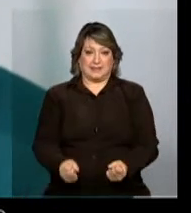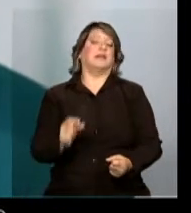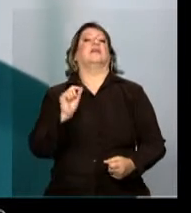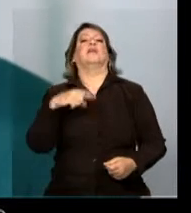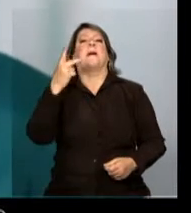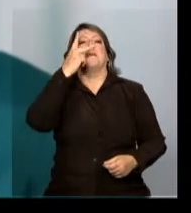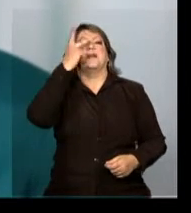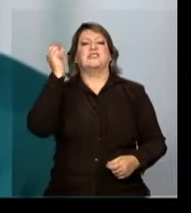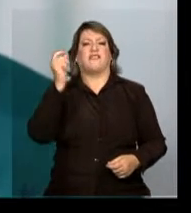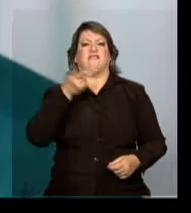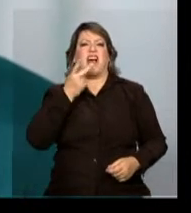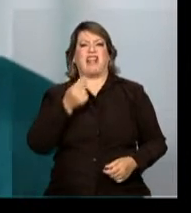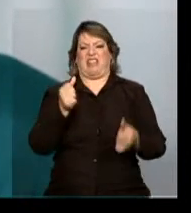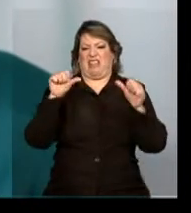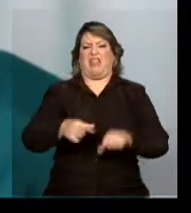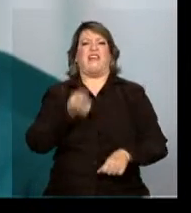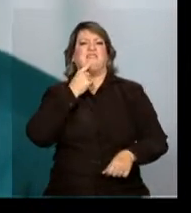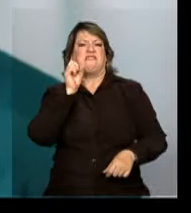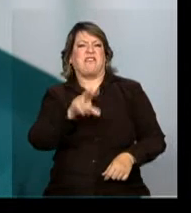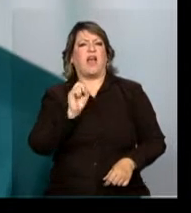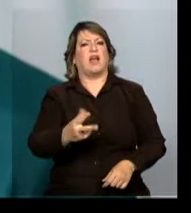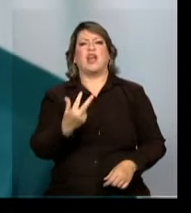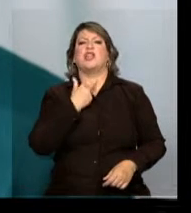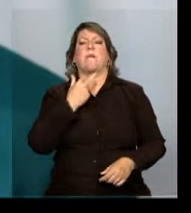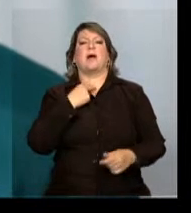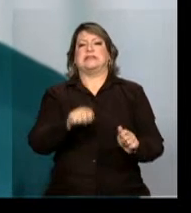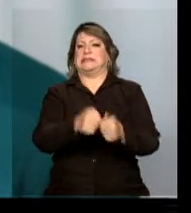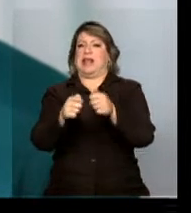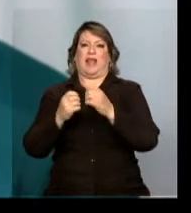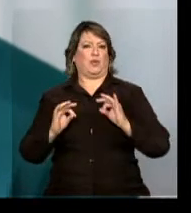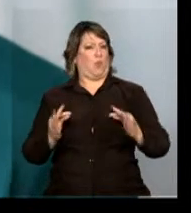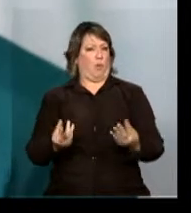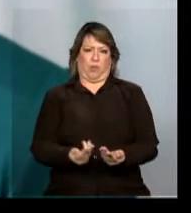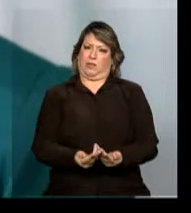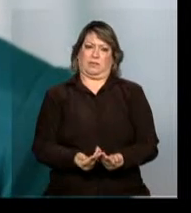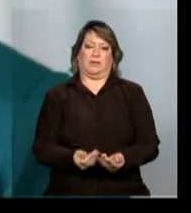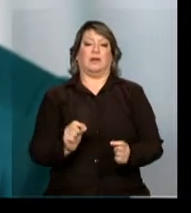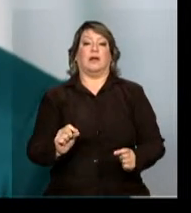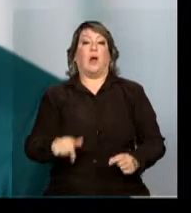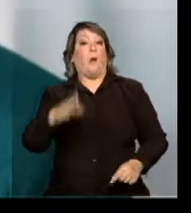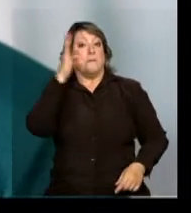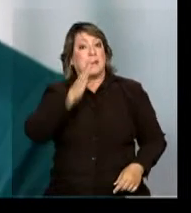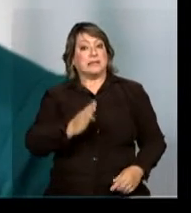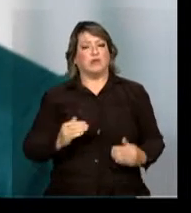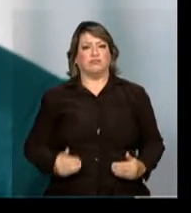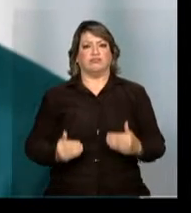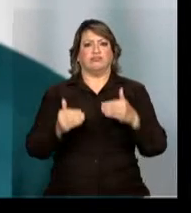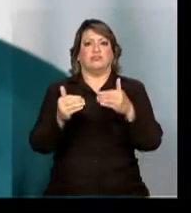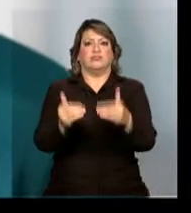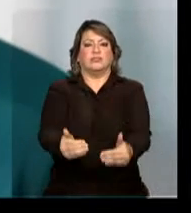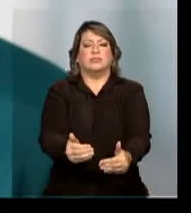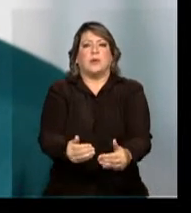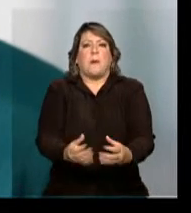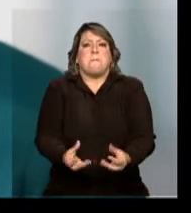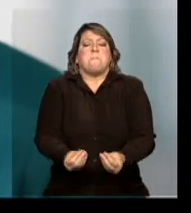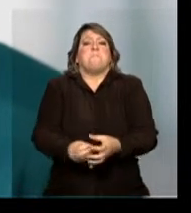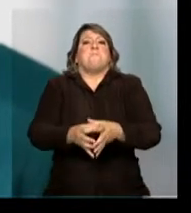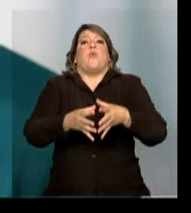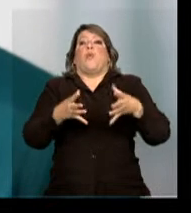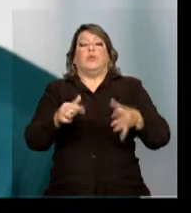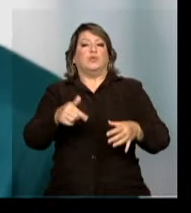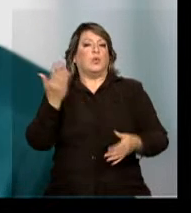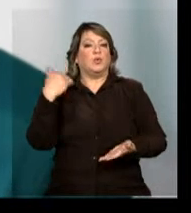pessimismo cubra tudo e ofusca o mais importante o brasil avançou como nunca os últimos